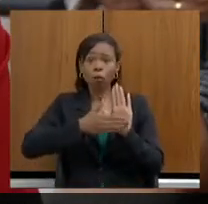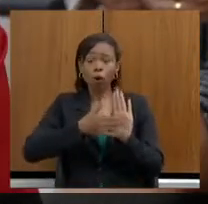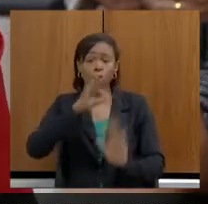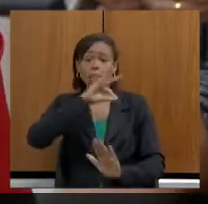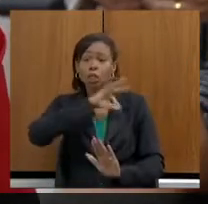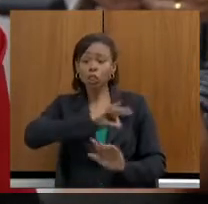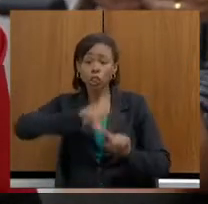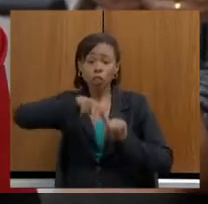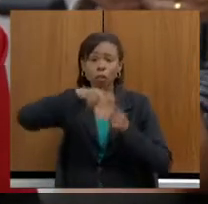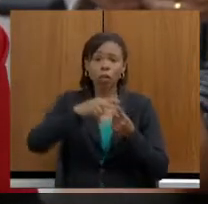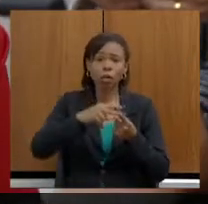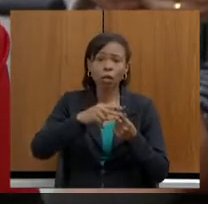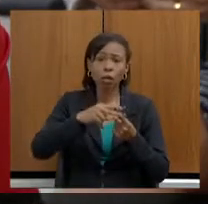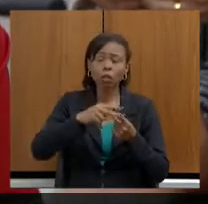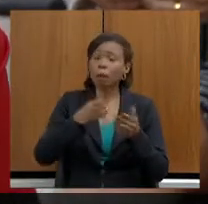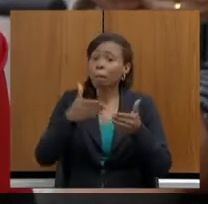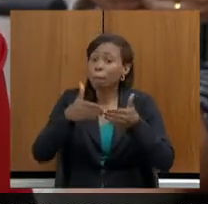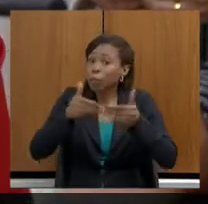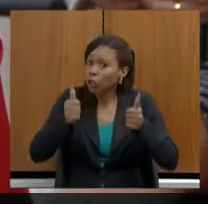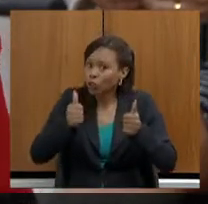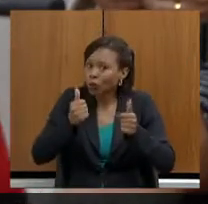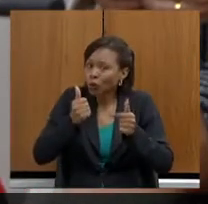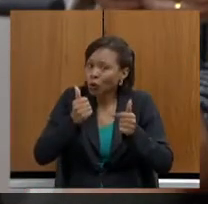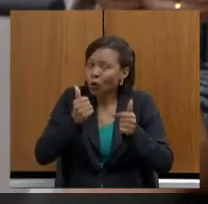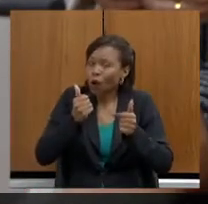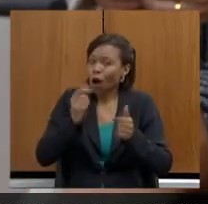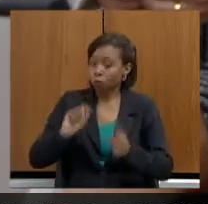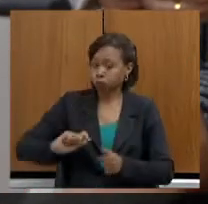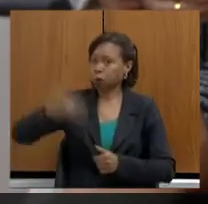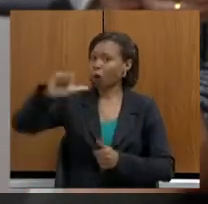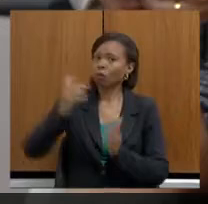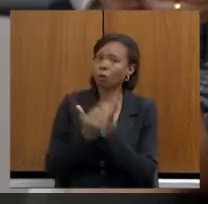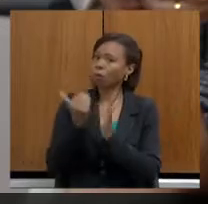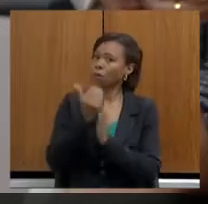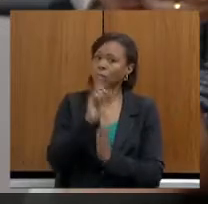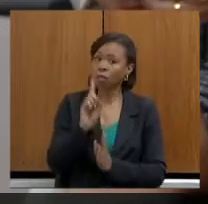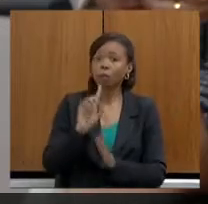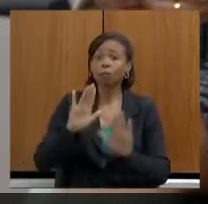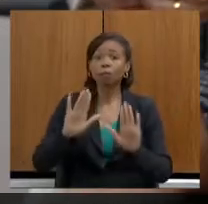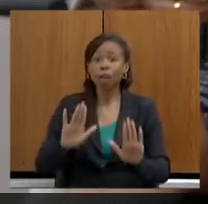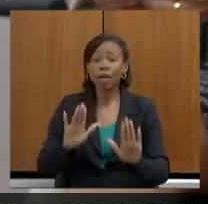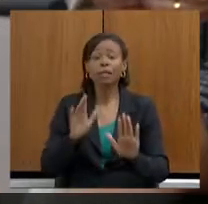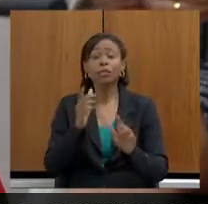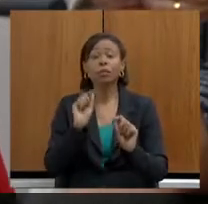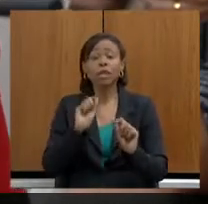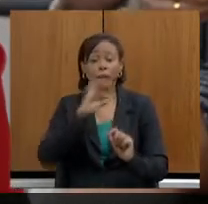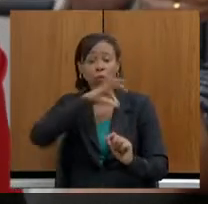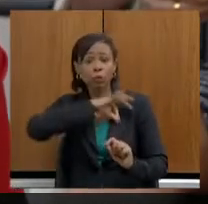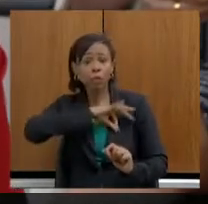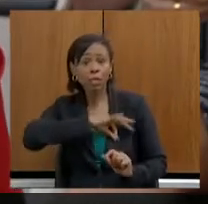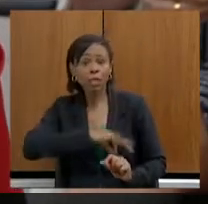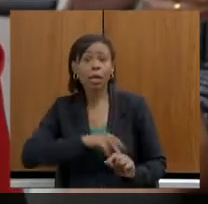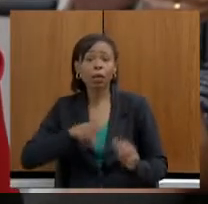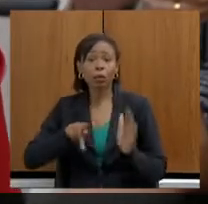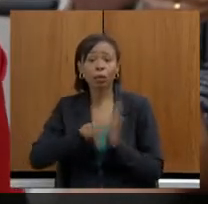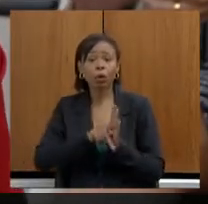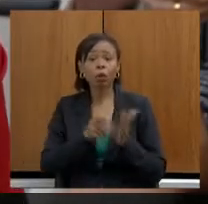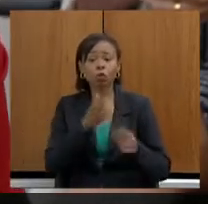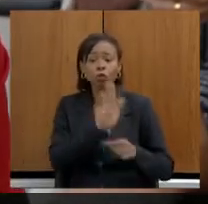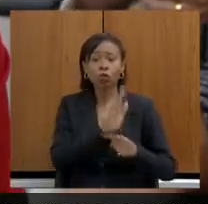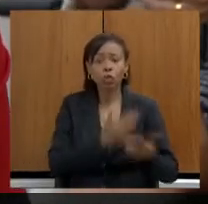aumento nós estamos lutando para que o poder de compra das professoras dos auxiliares de serviço das pedagogas